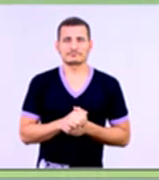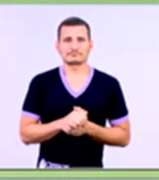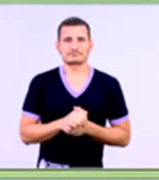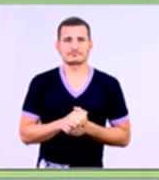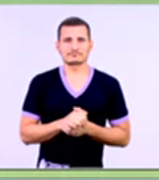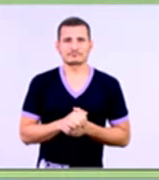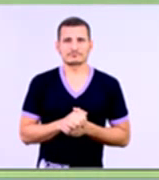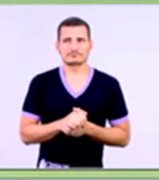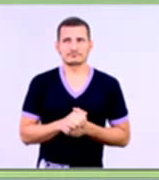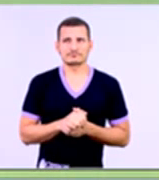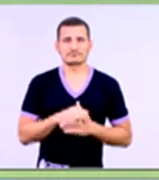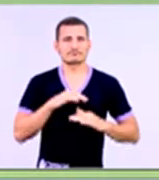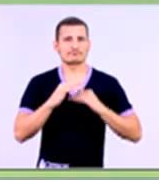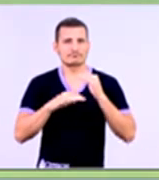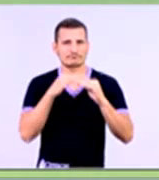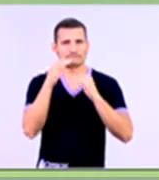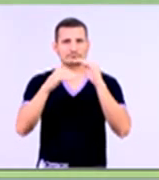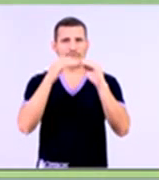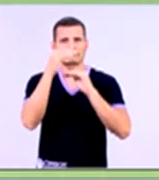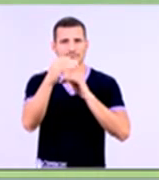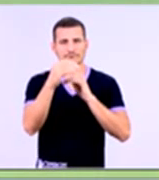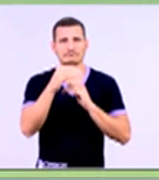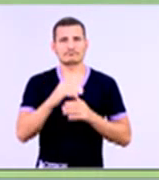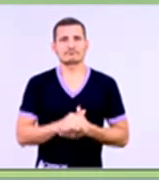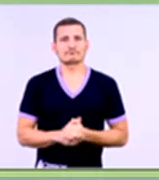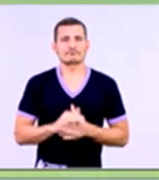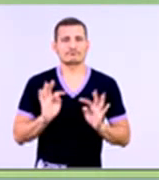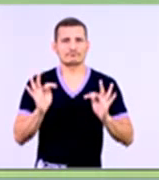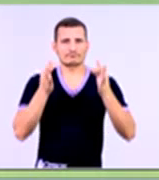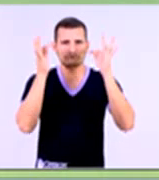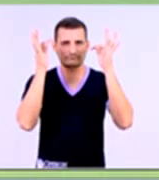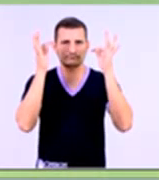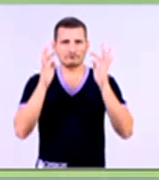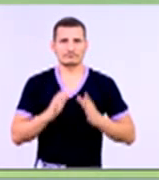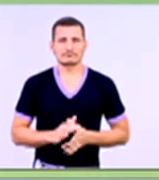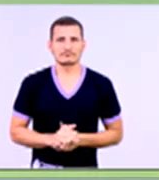robustez do desempenho da tecnologia.